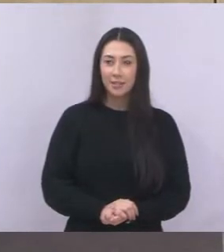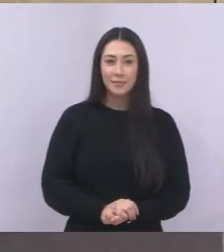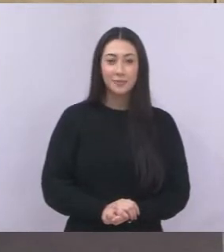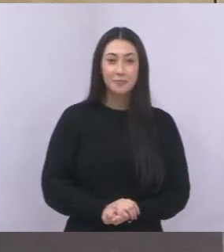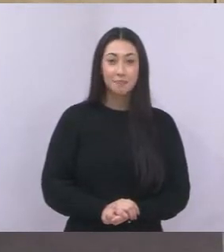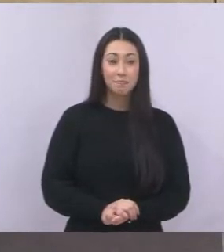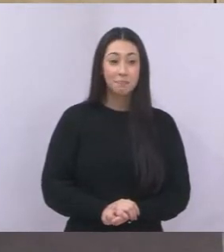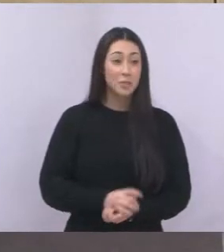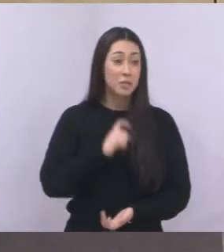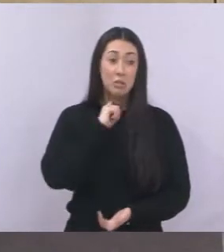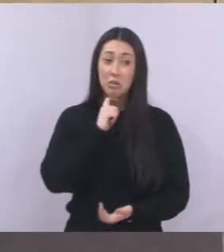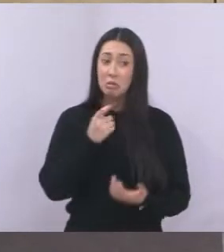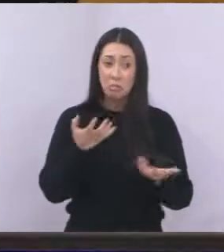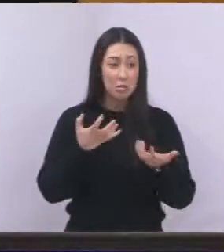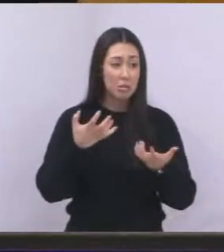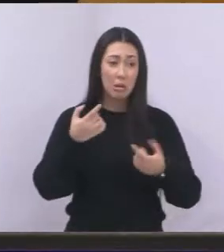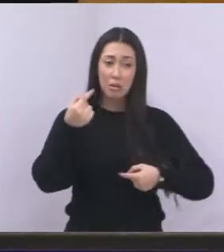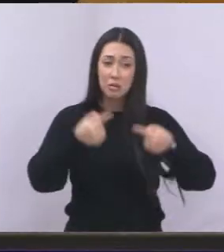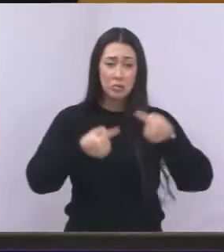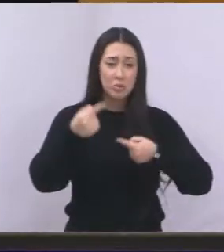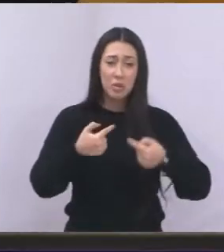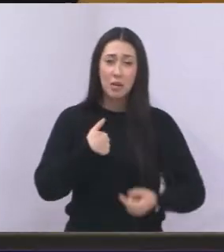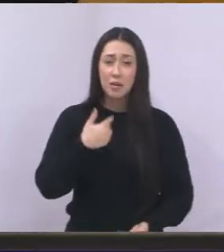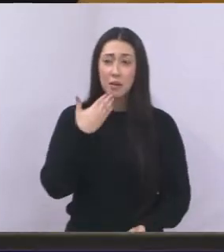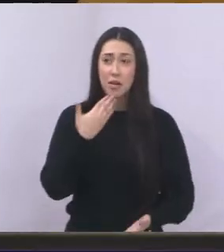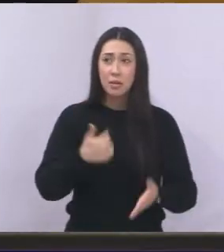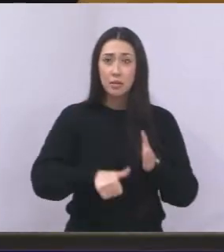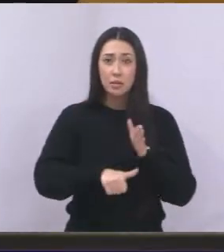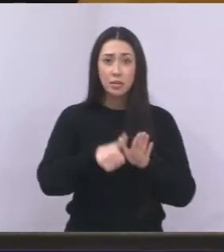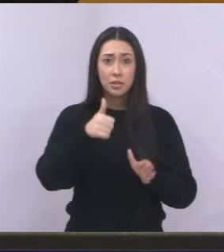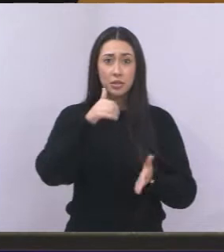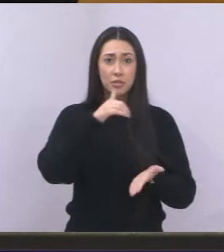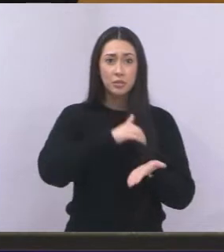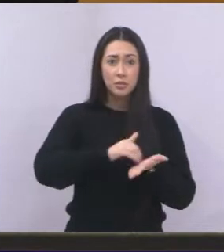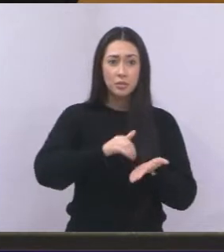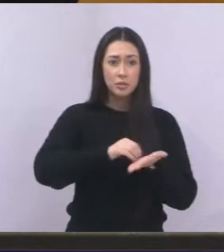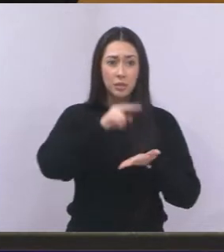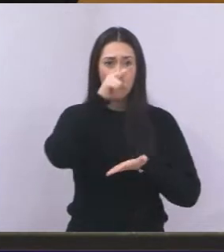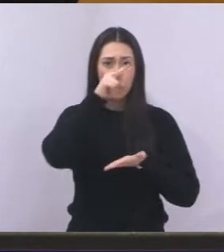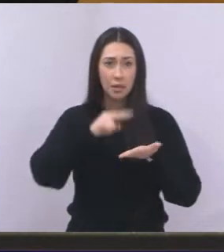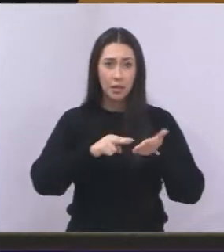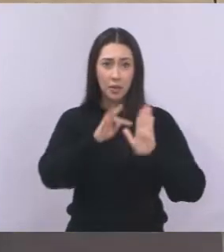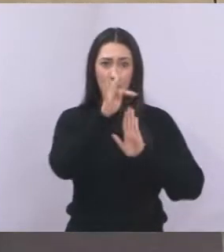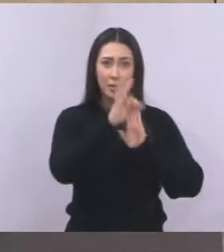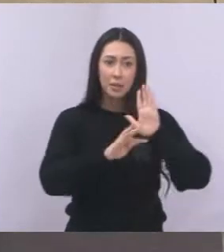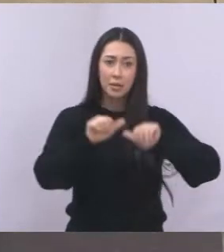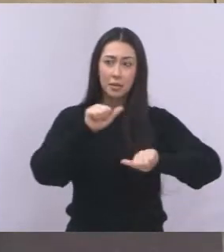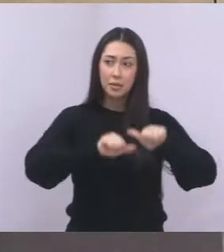Não havendo nenhum vereador desejando discutir a matéria, peço ao primeiro secretário que faça a leitura da mensagem modificativa.